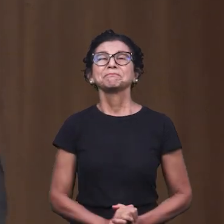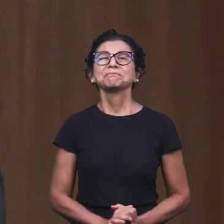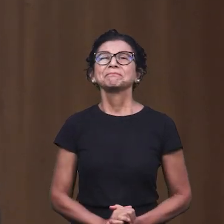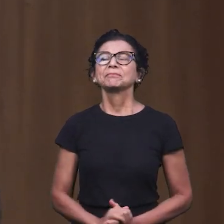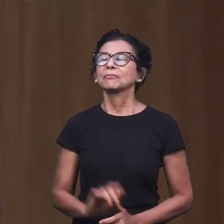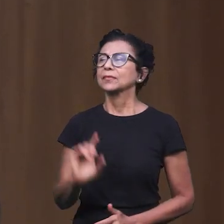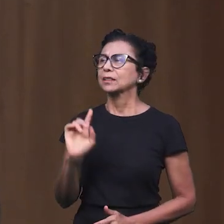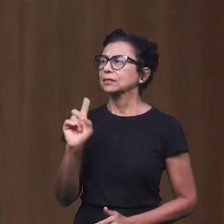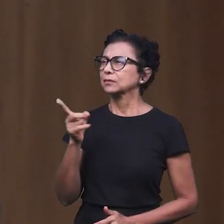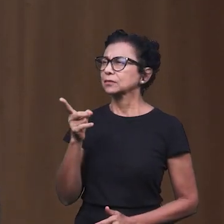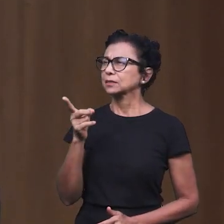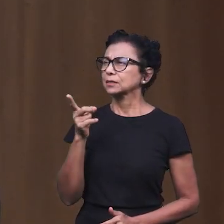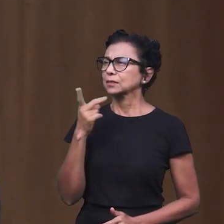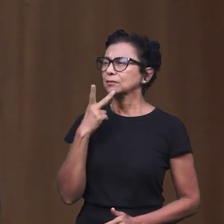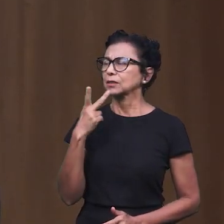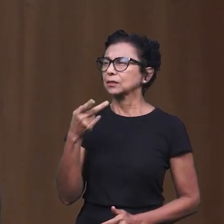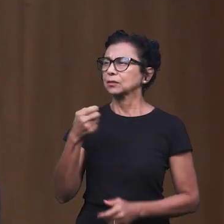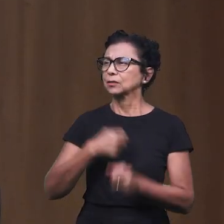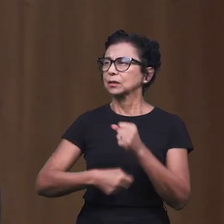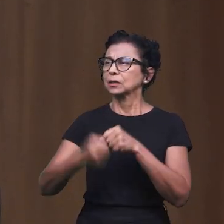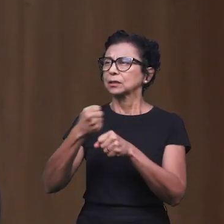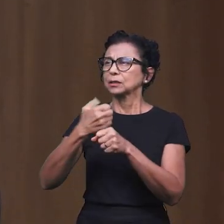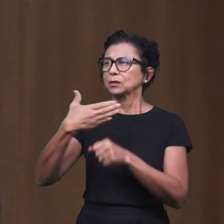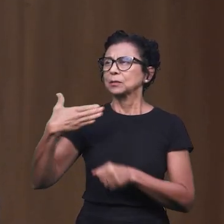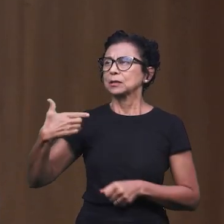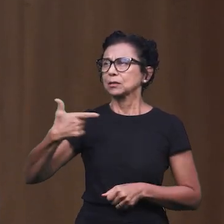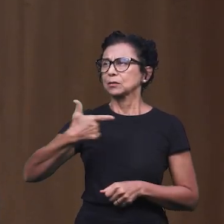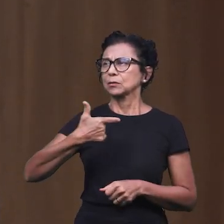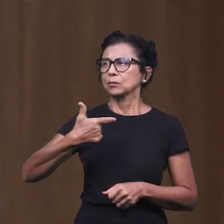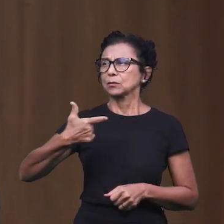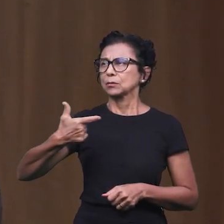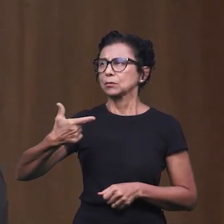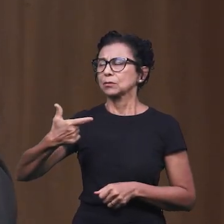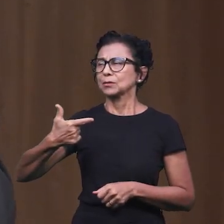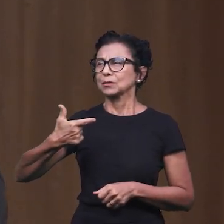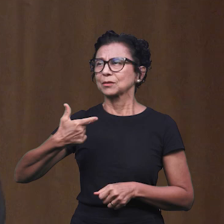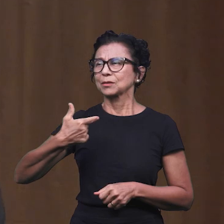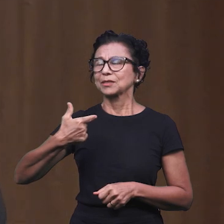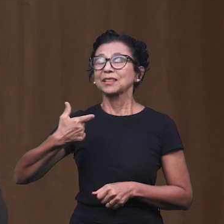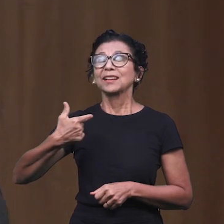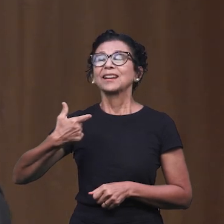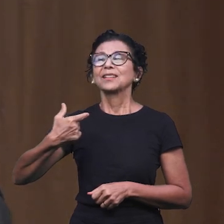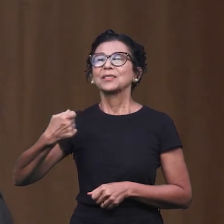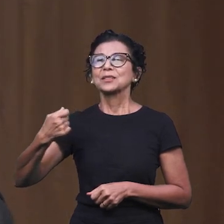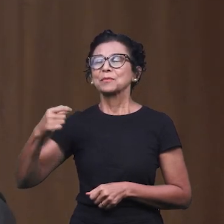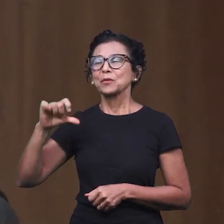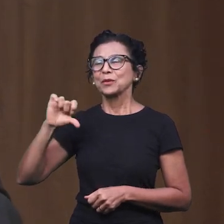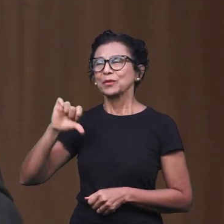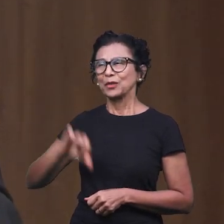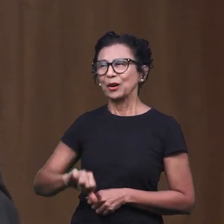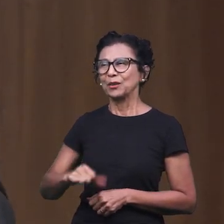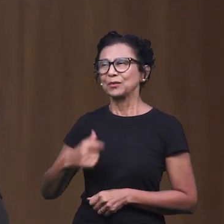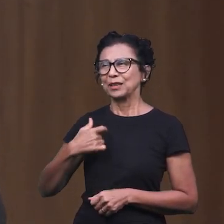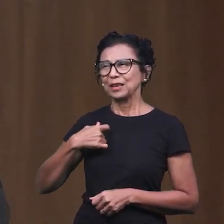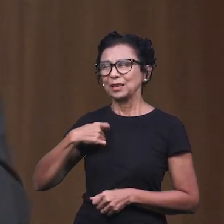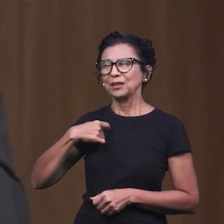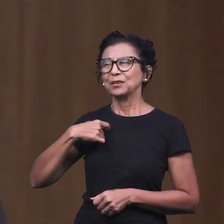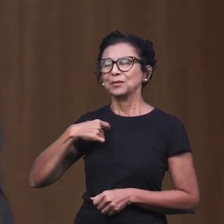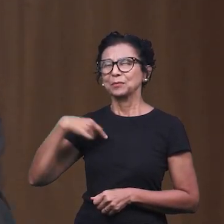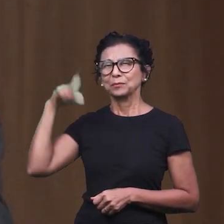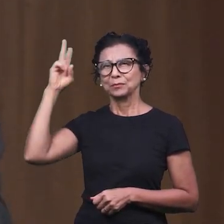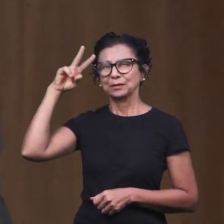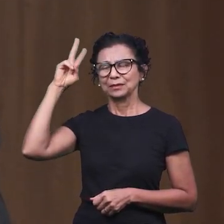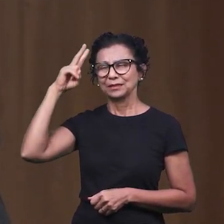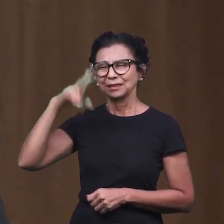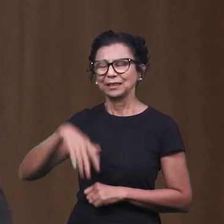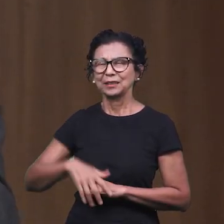assim, uma das grandes vantagens, né, para a igreja como corpo. E além disso, a questão também de